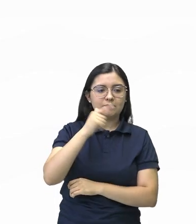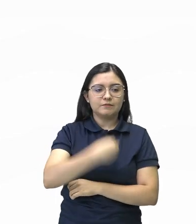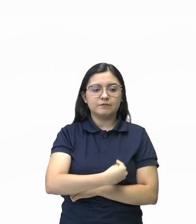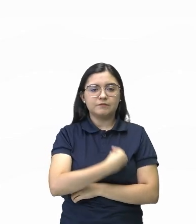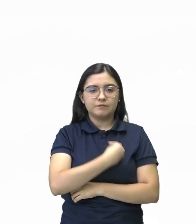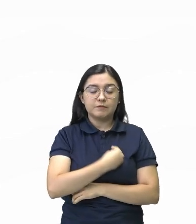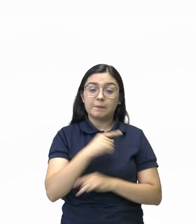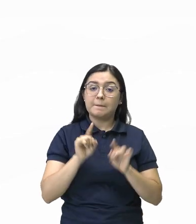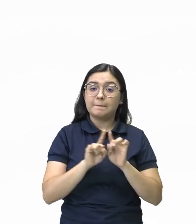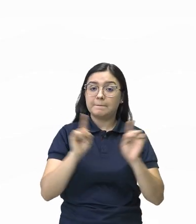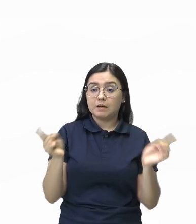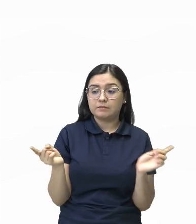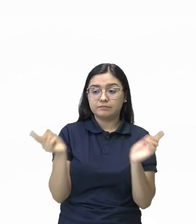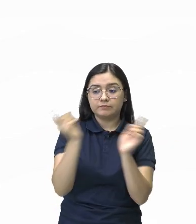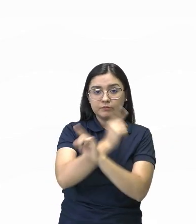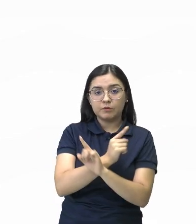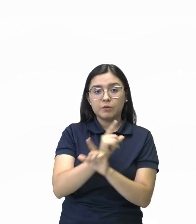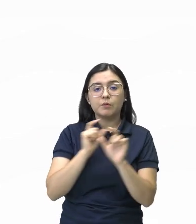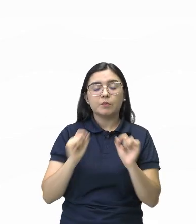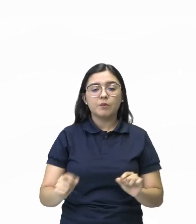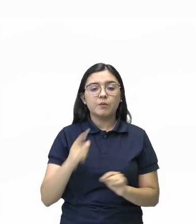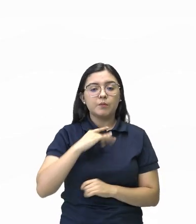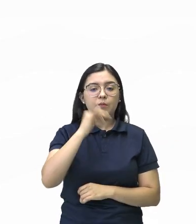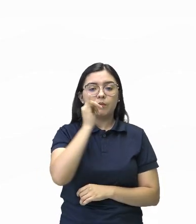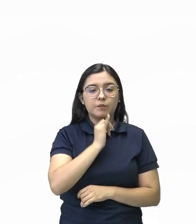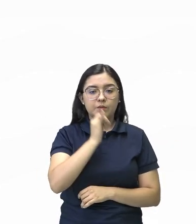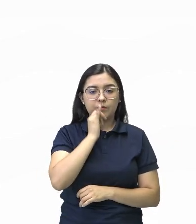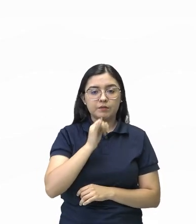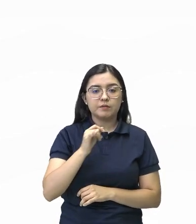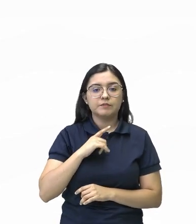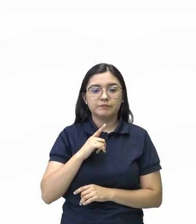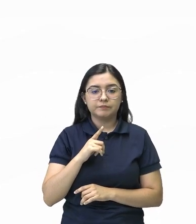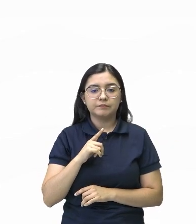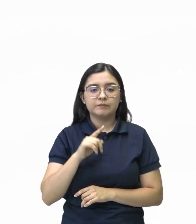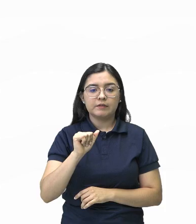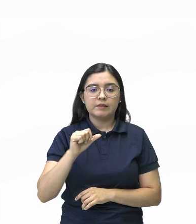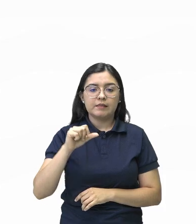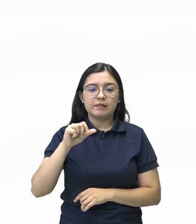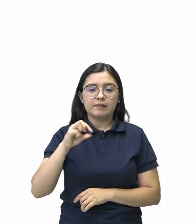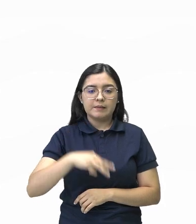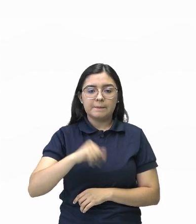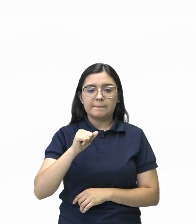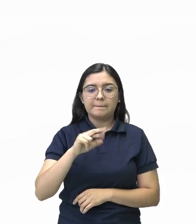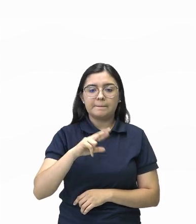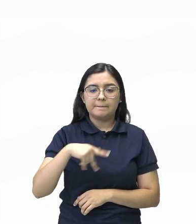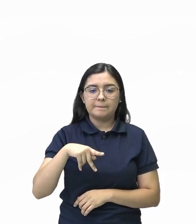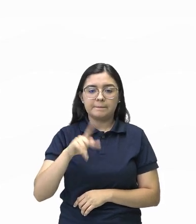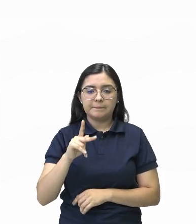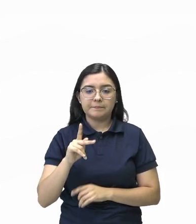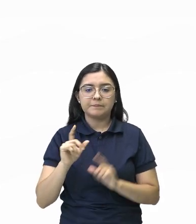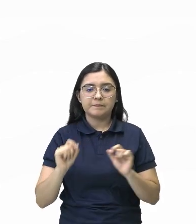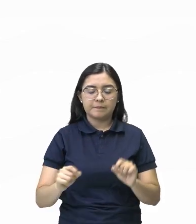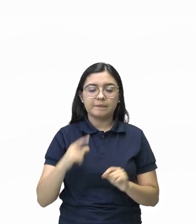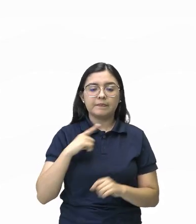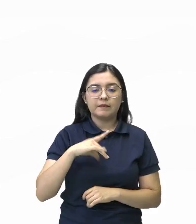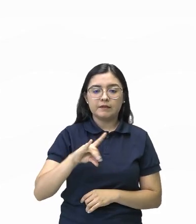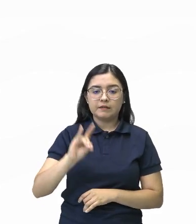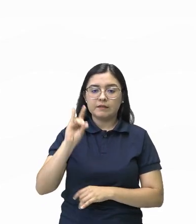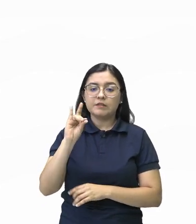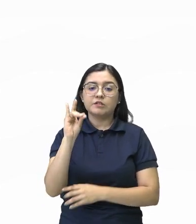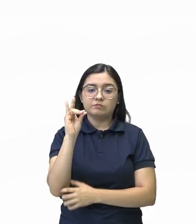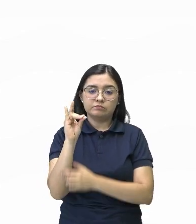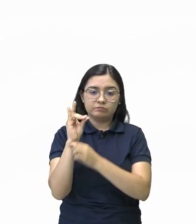Em contraposição, o exemplo do neolamarquismo está baseado nas girafas que esticam o